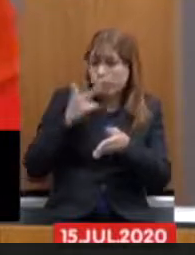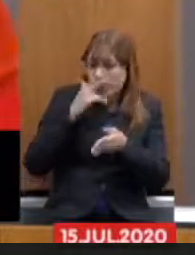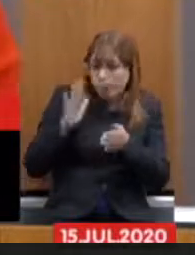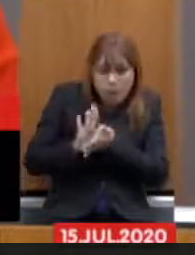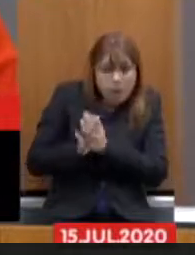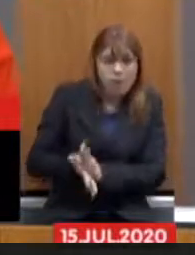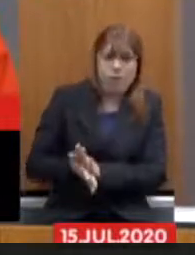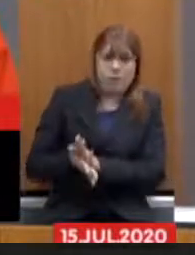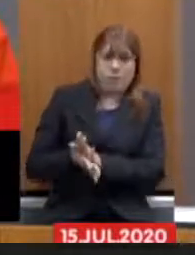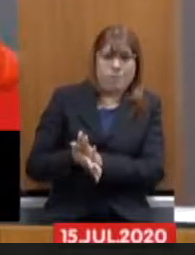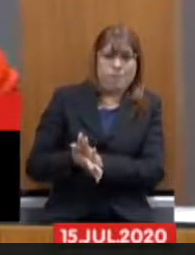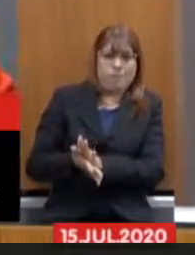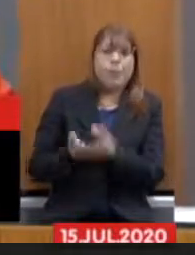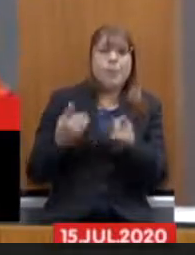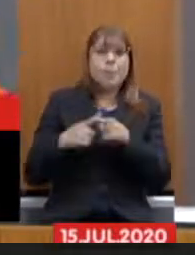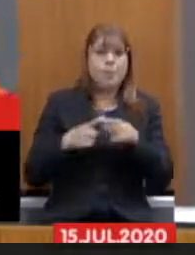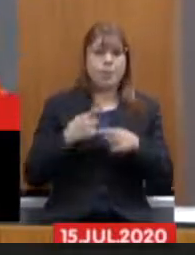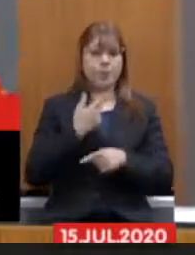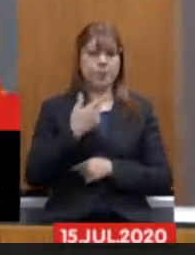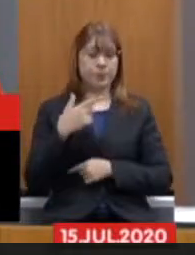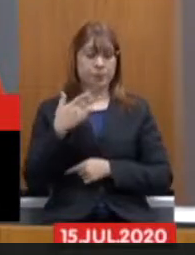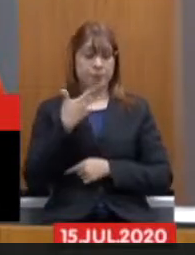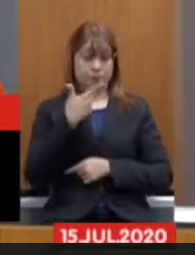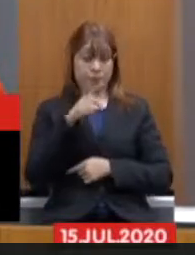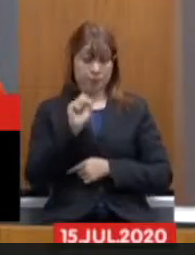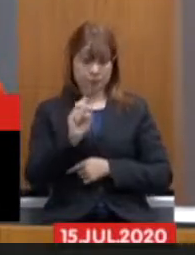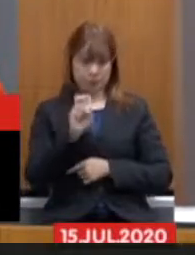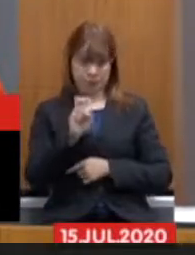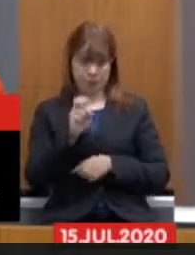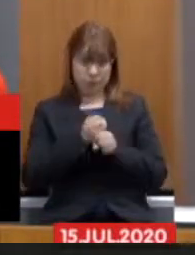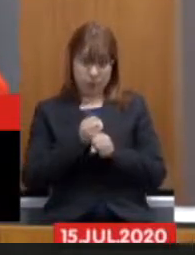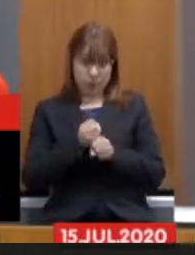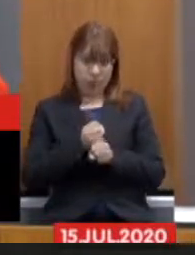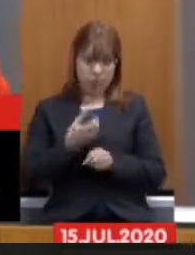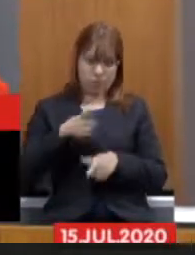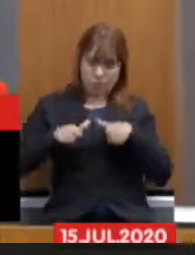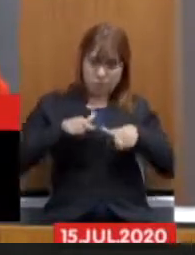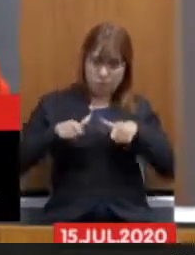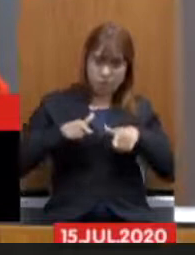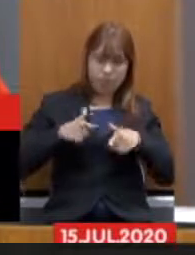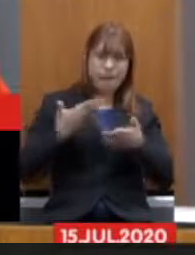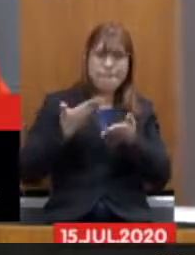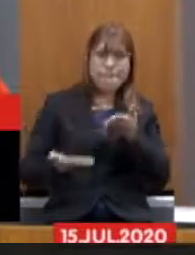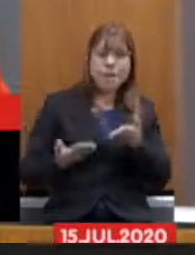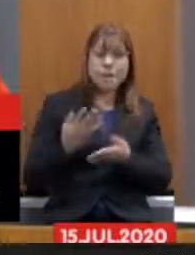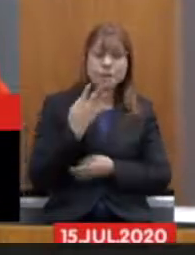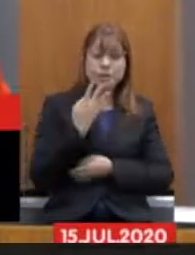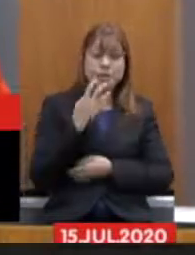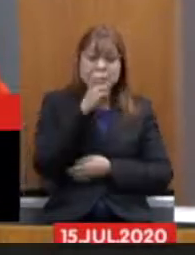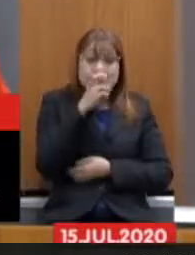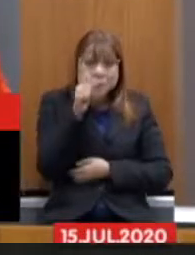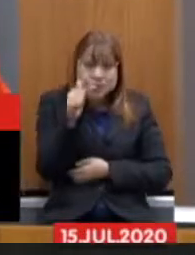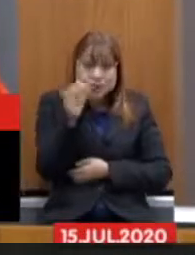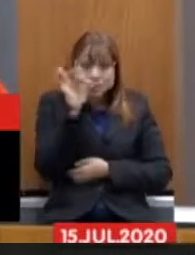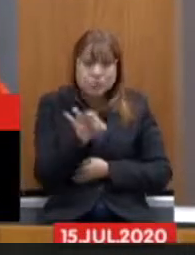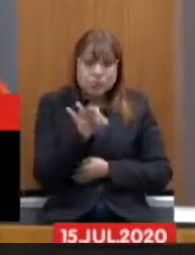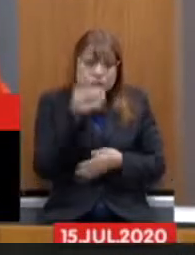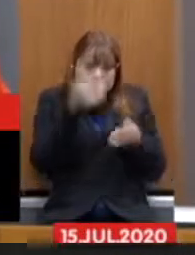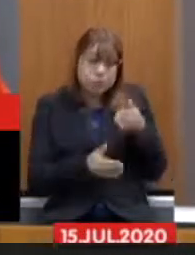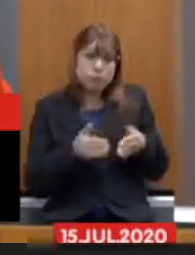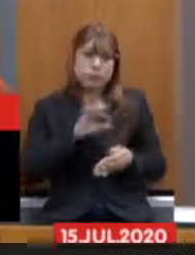primeiro é os 25 anos farão com que a professora perca 4057 por cento do seu